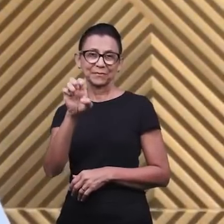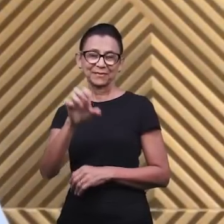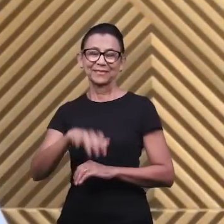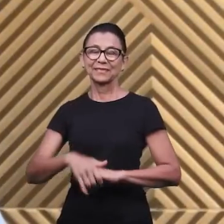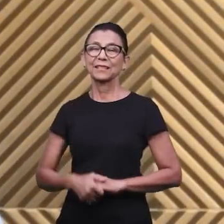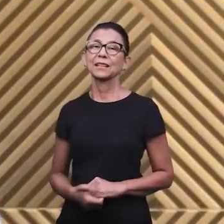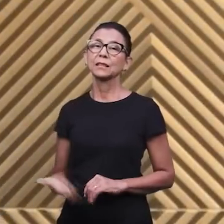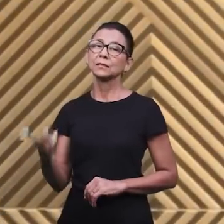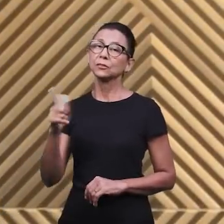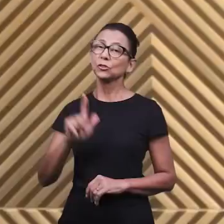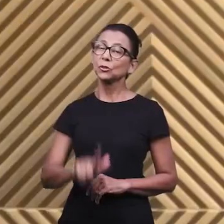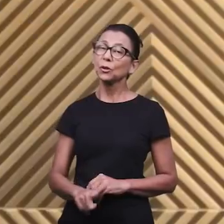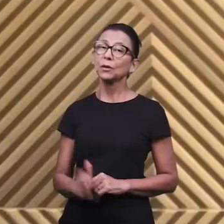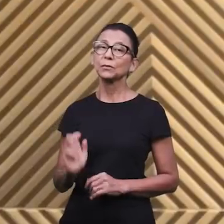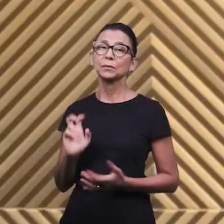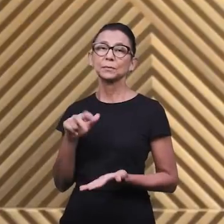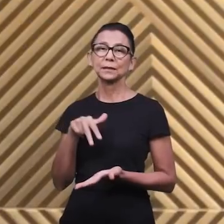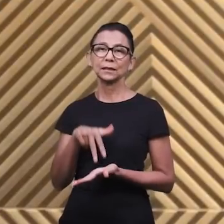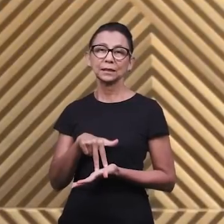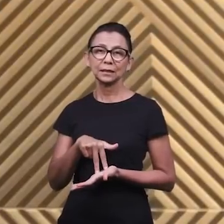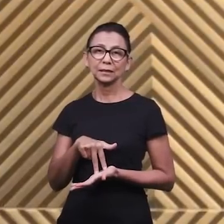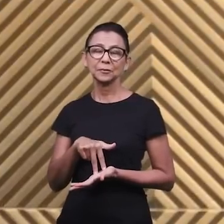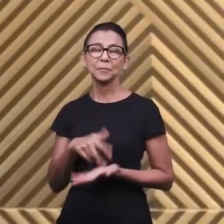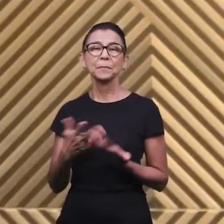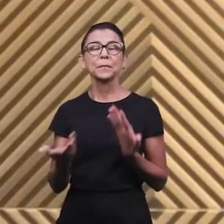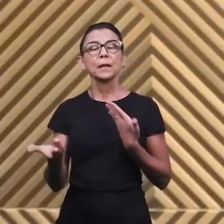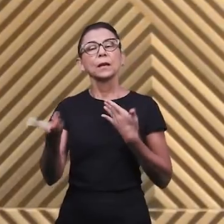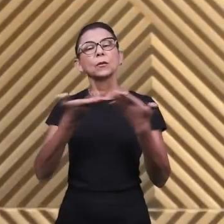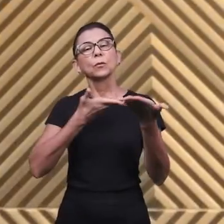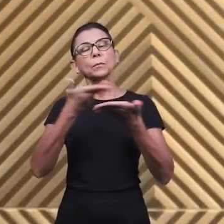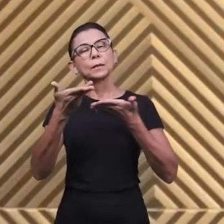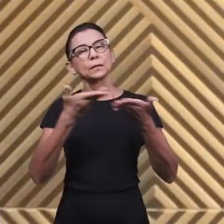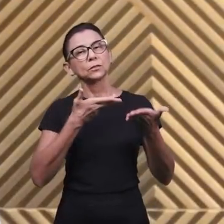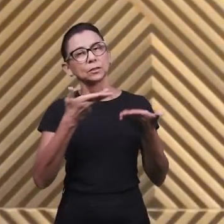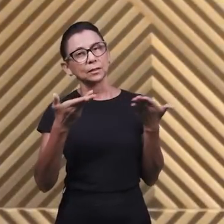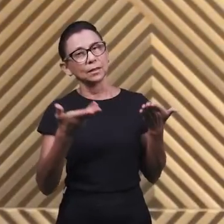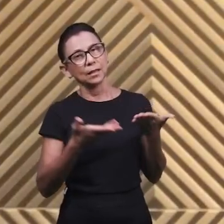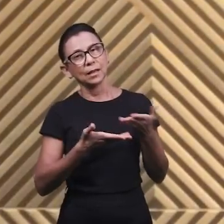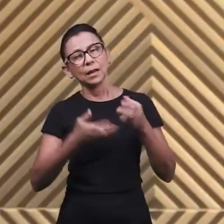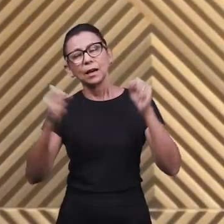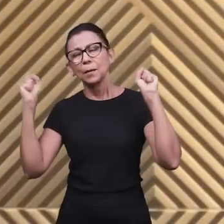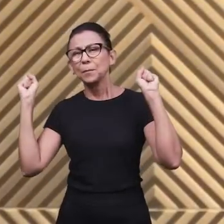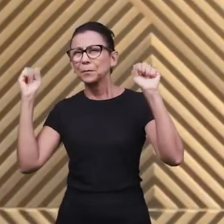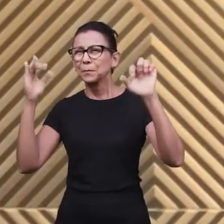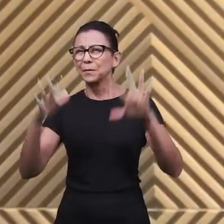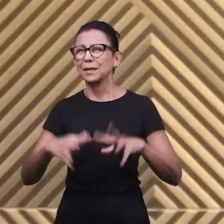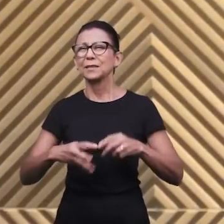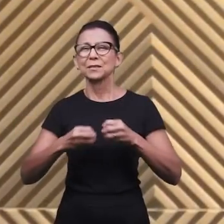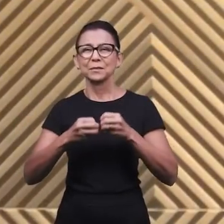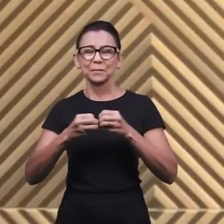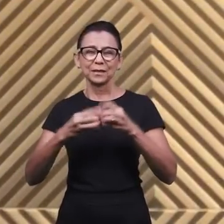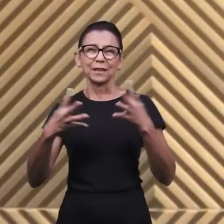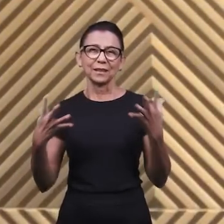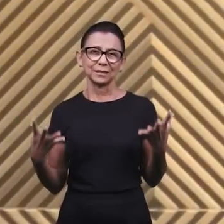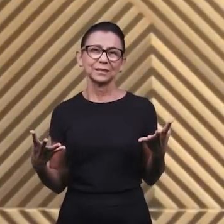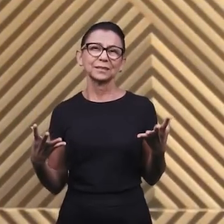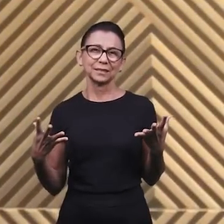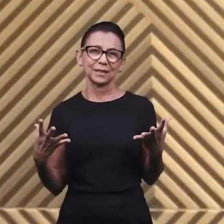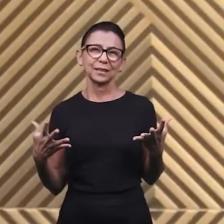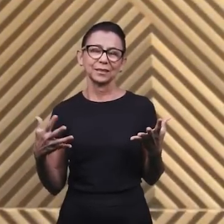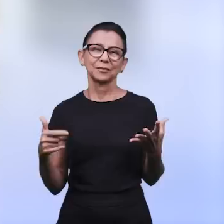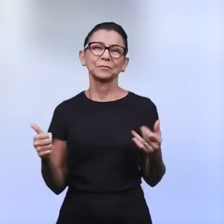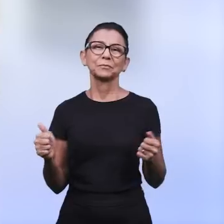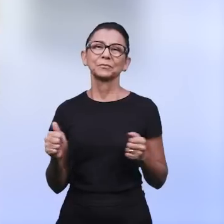uma quarta-feira para poder compartilhar com os irmãos as maravilhas que o Senhor tem operado nas igrejas aqui no Rio Grande do